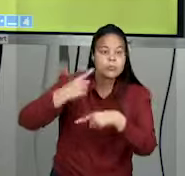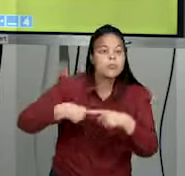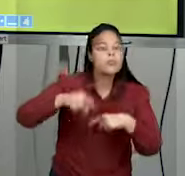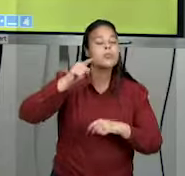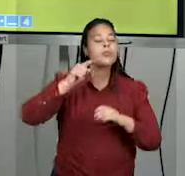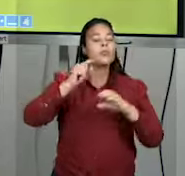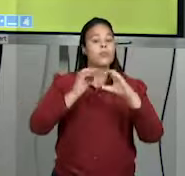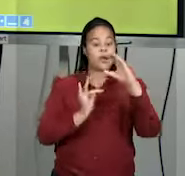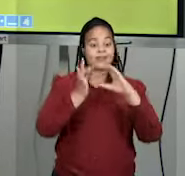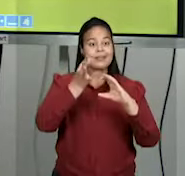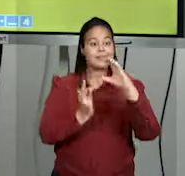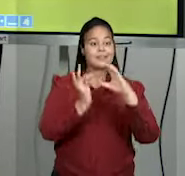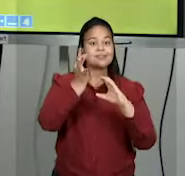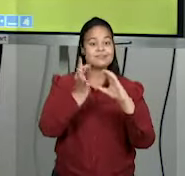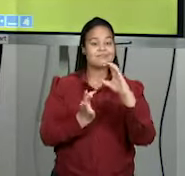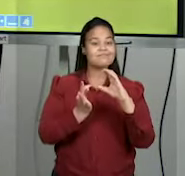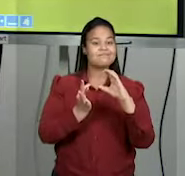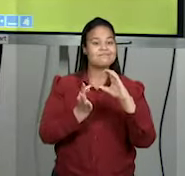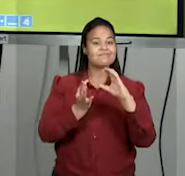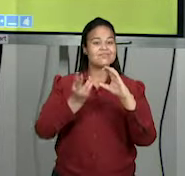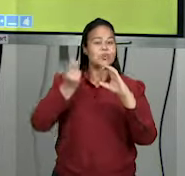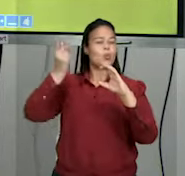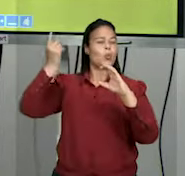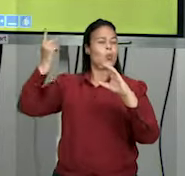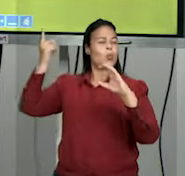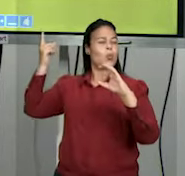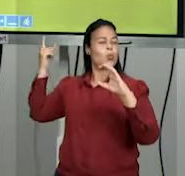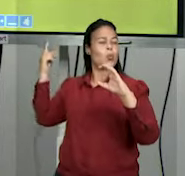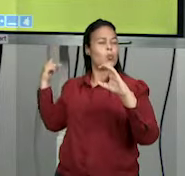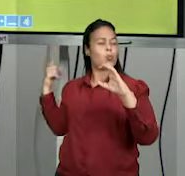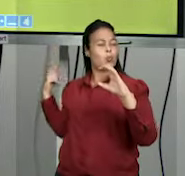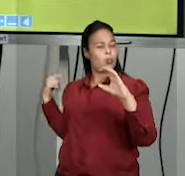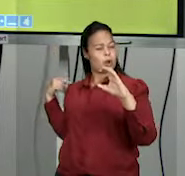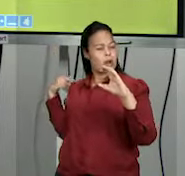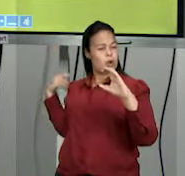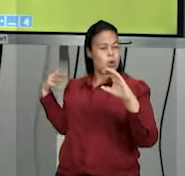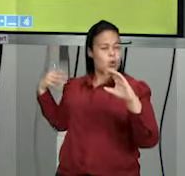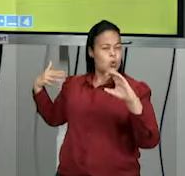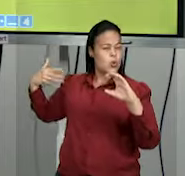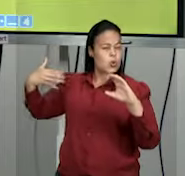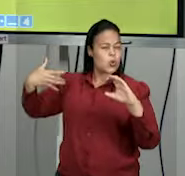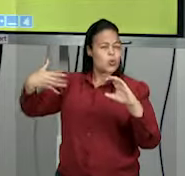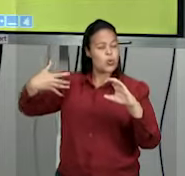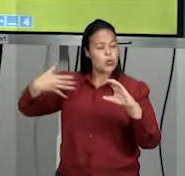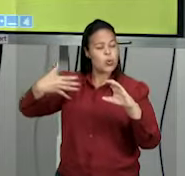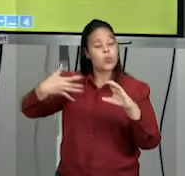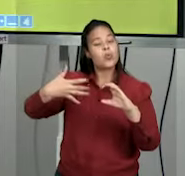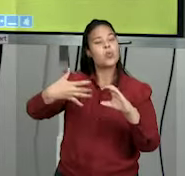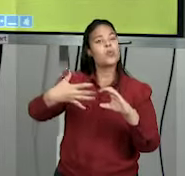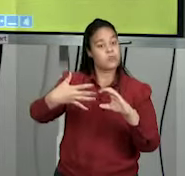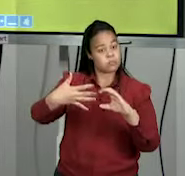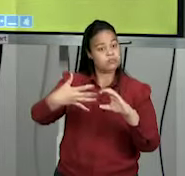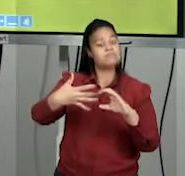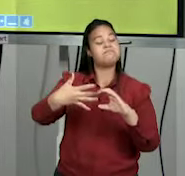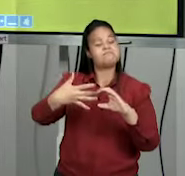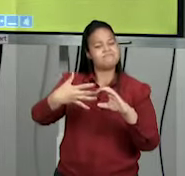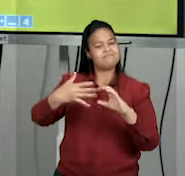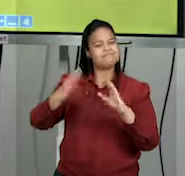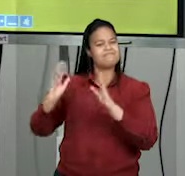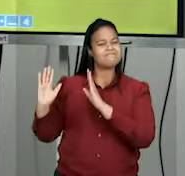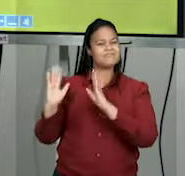desde o início da nossa vida como humanidade aqui, desde quando a gente só